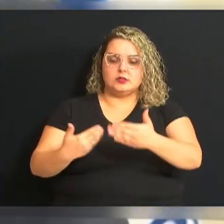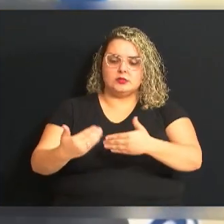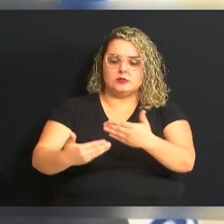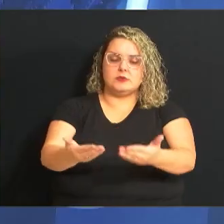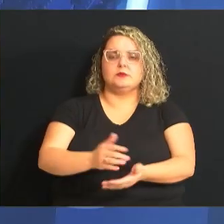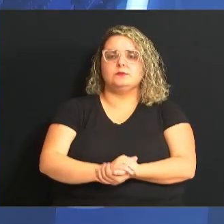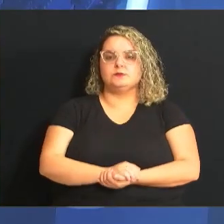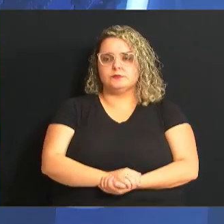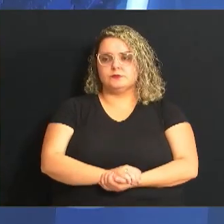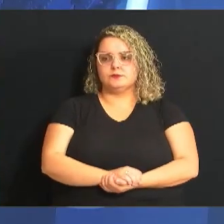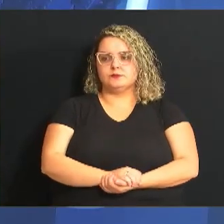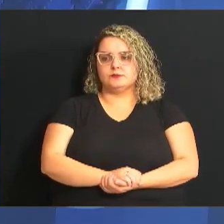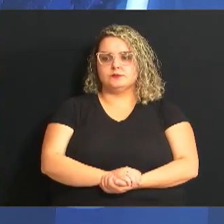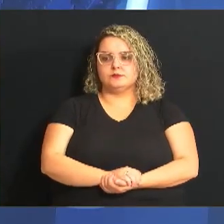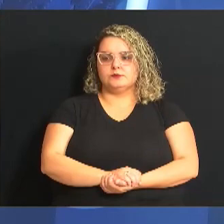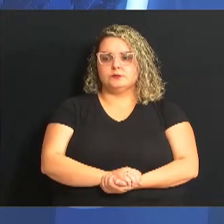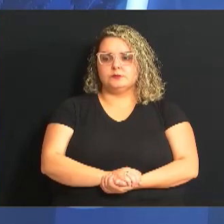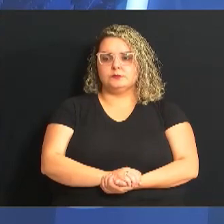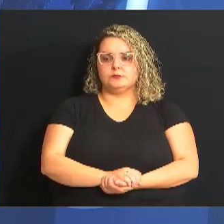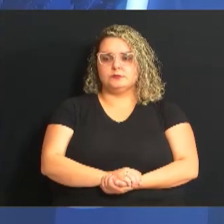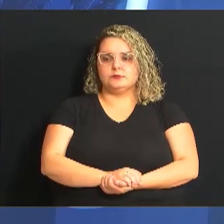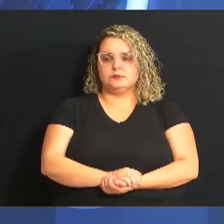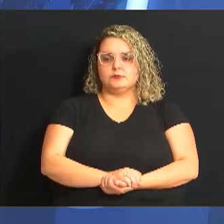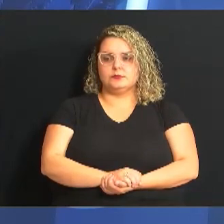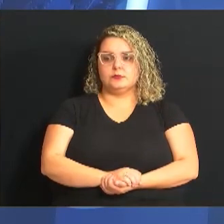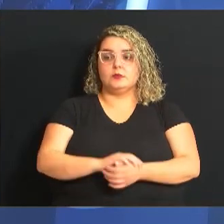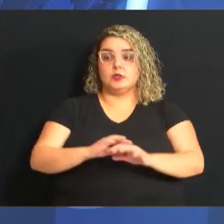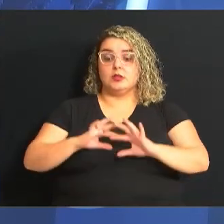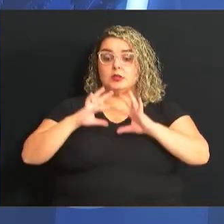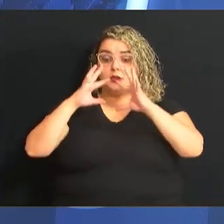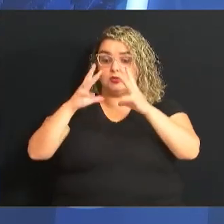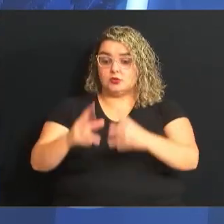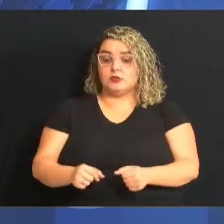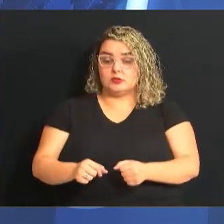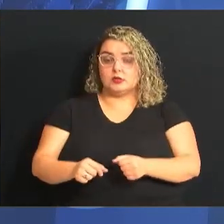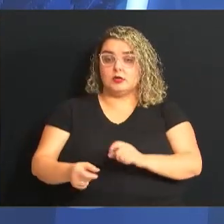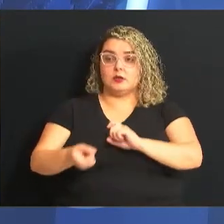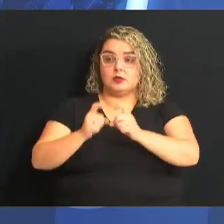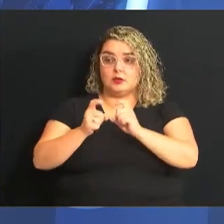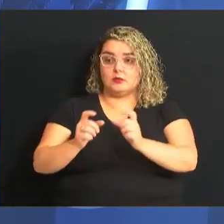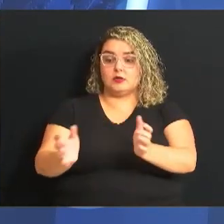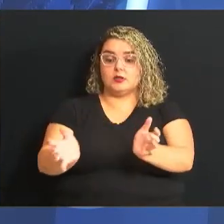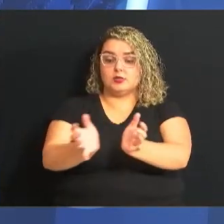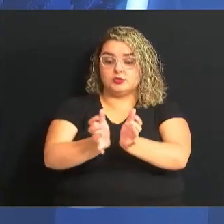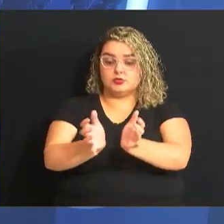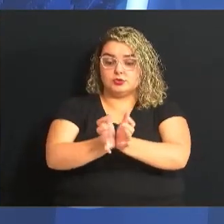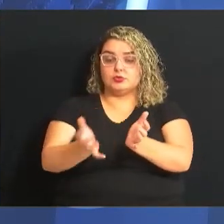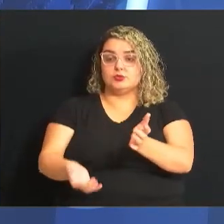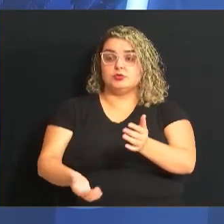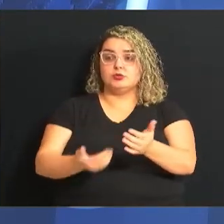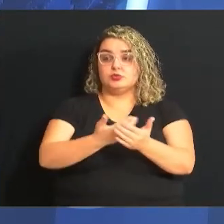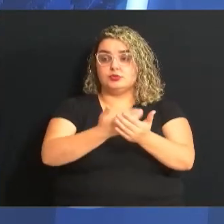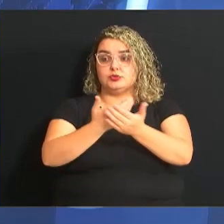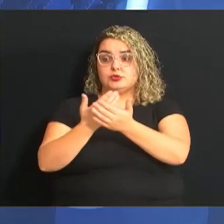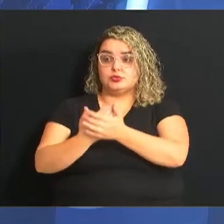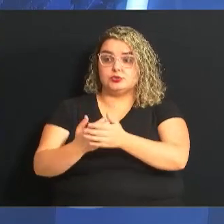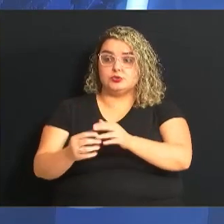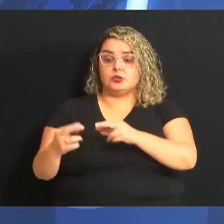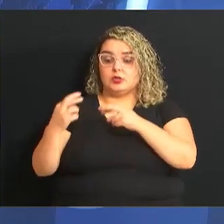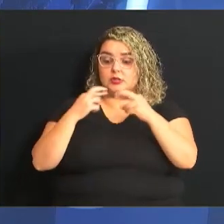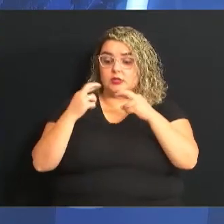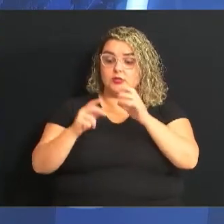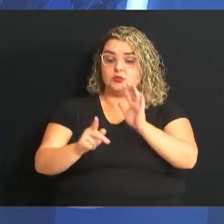ao Executivo. Mas nós temos que apontar as necessidades para o progresso de Campinas. O presidente da comissão diz que o grupo